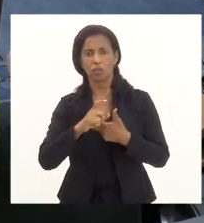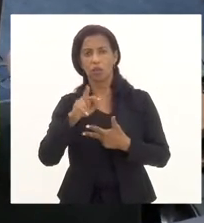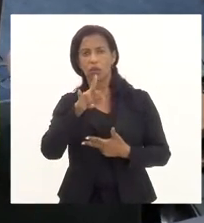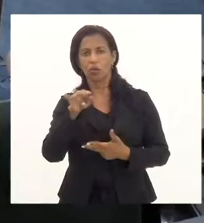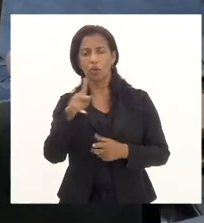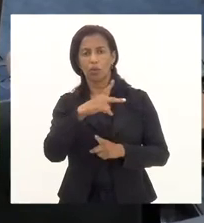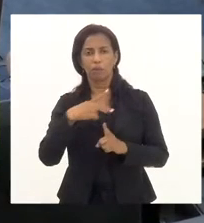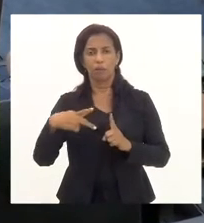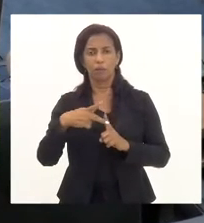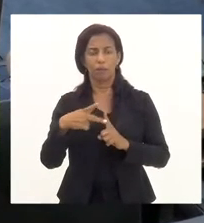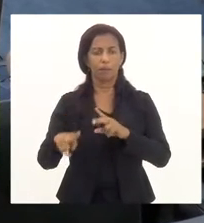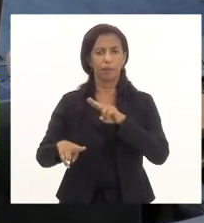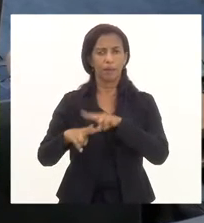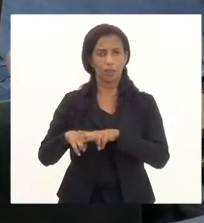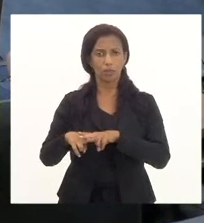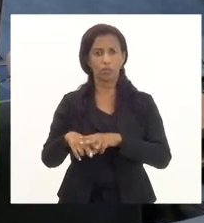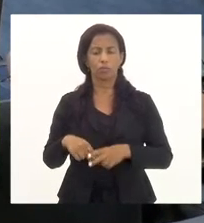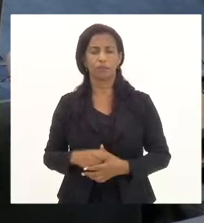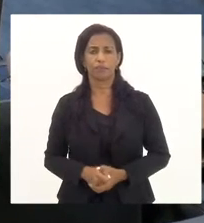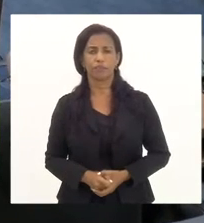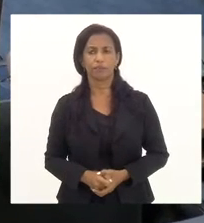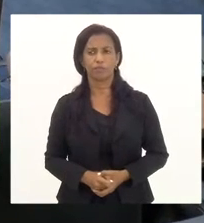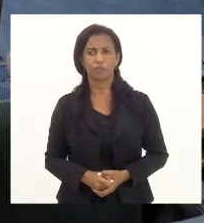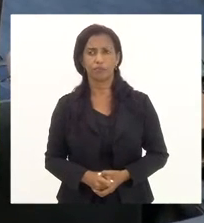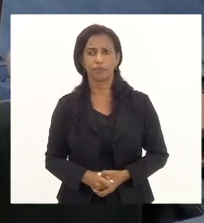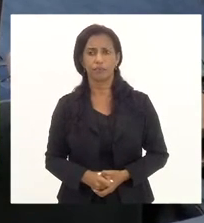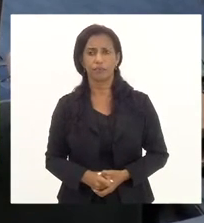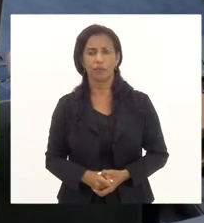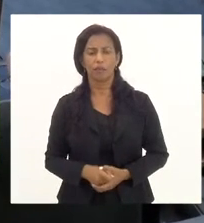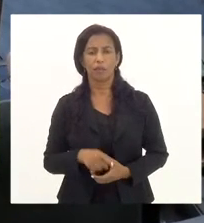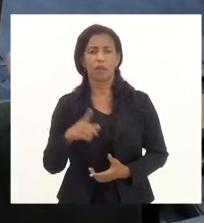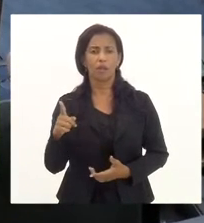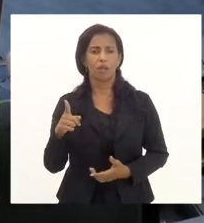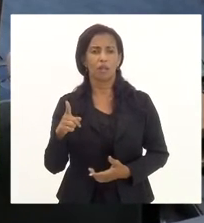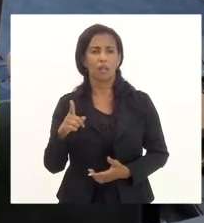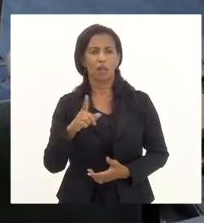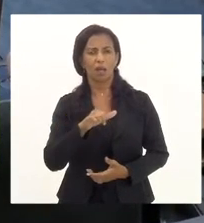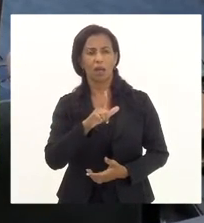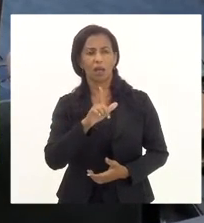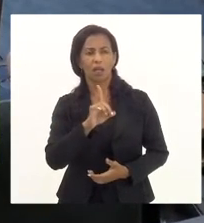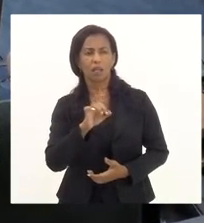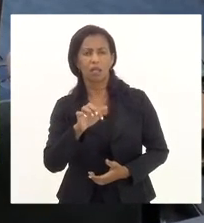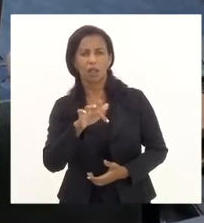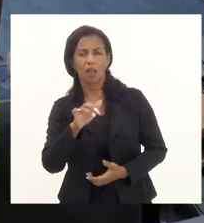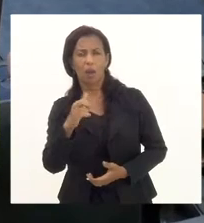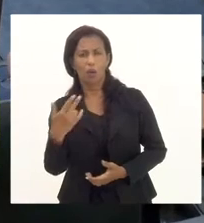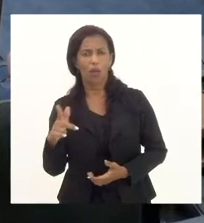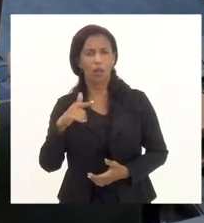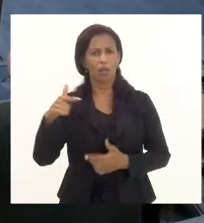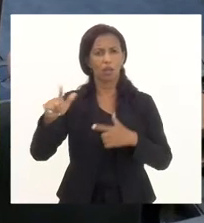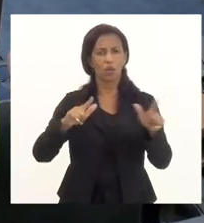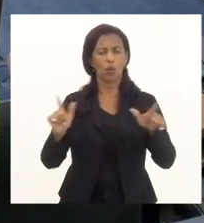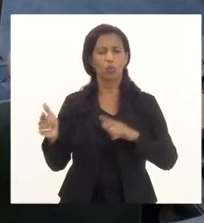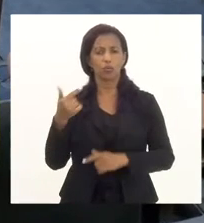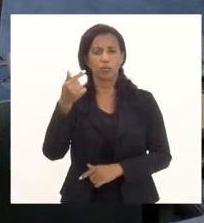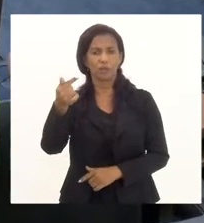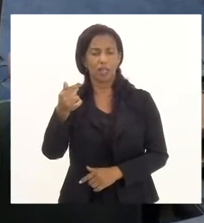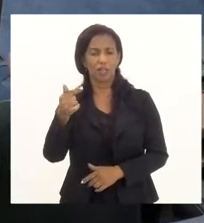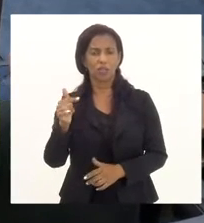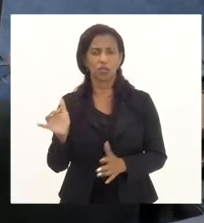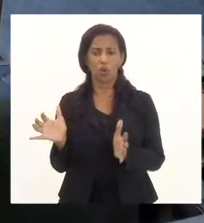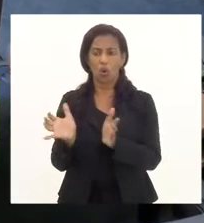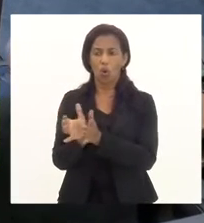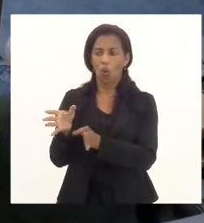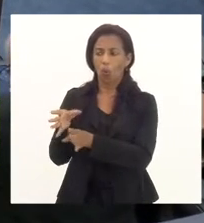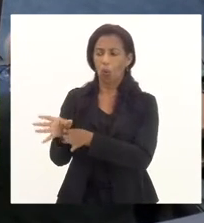presos na operação the lower with fire e tivemos cinco de sete Conselheiros do TC